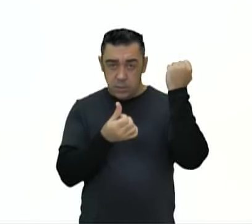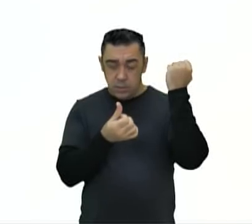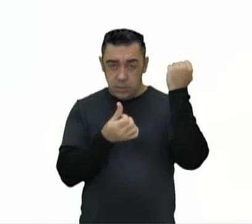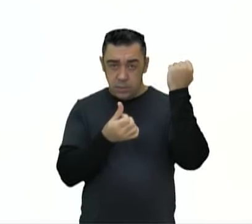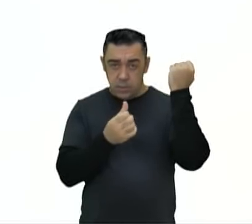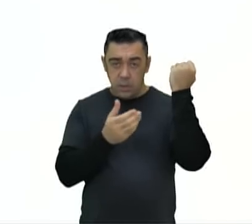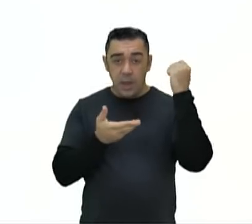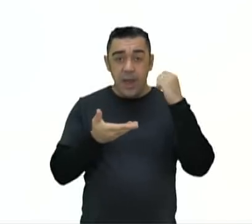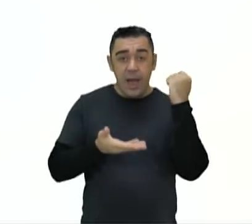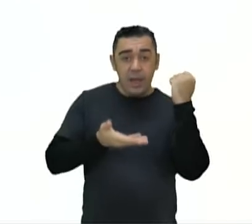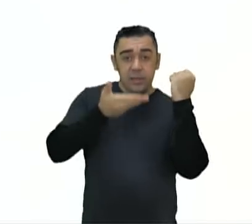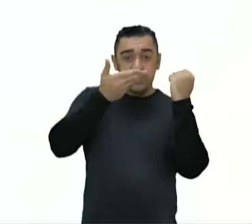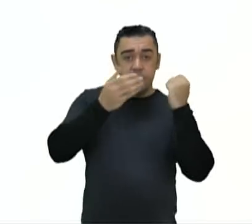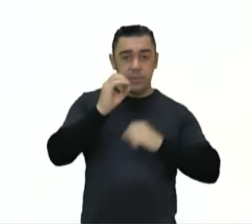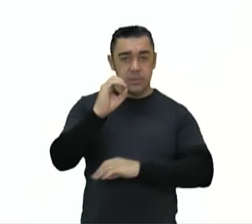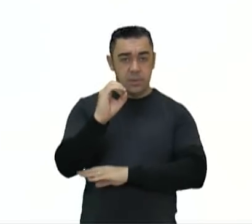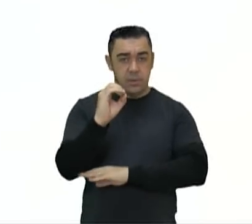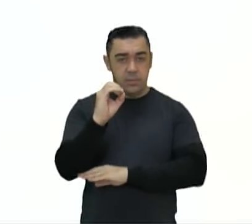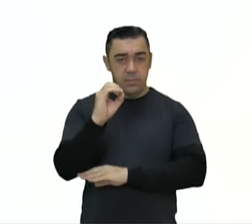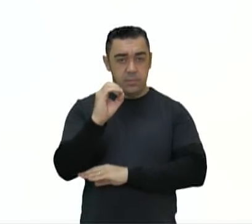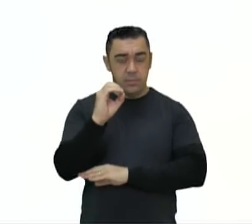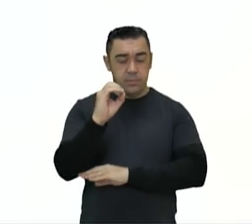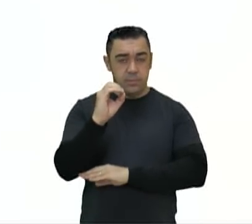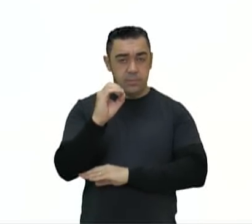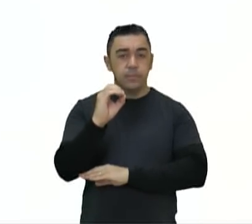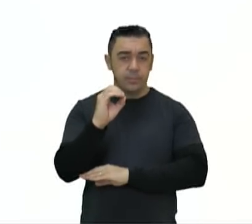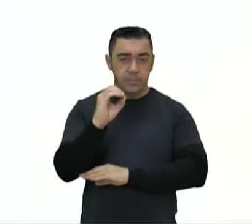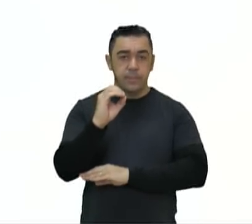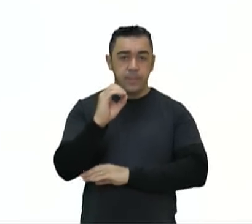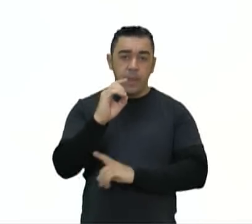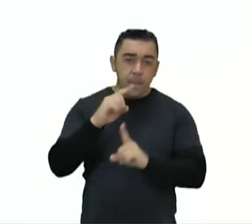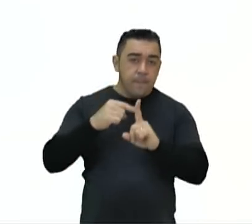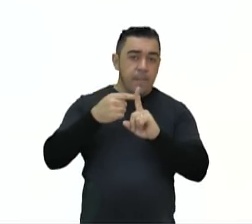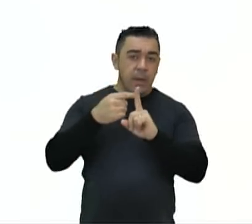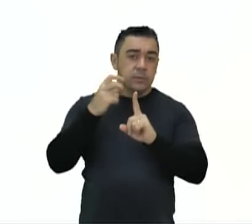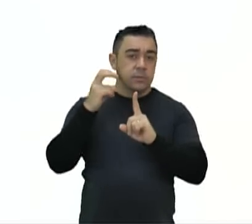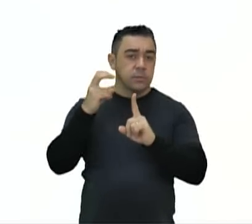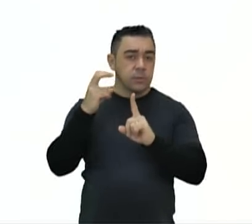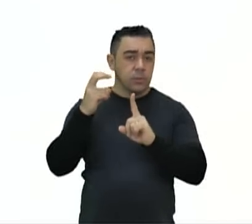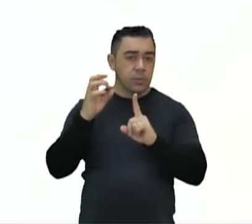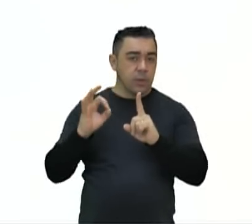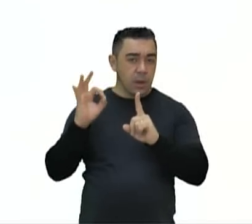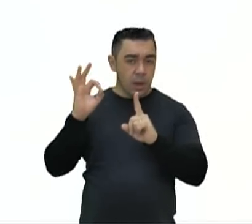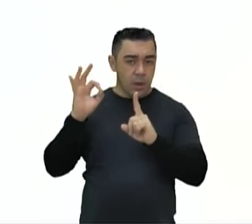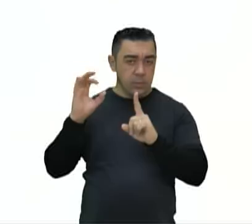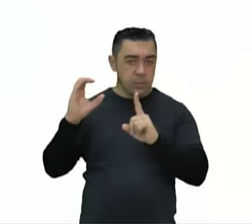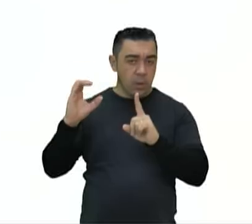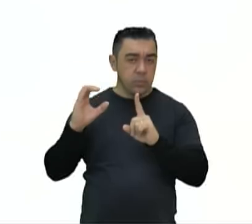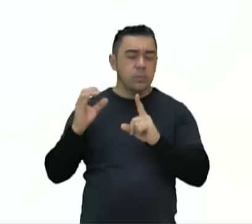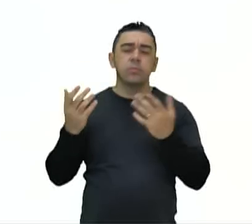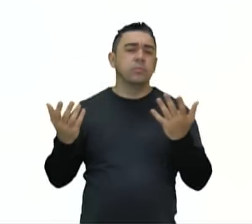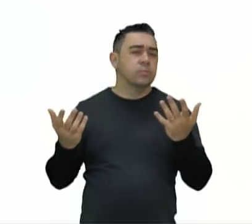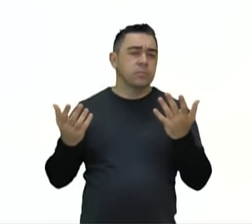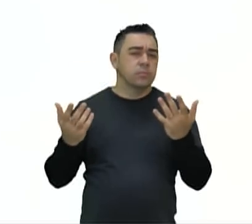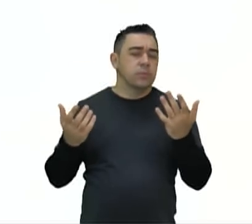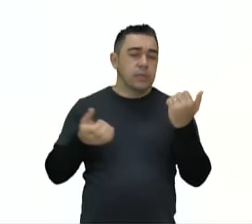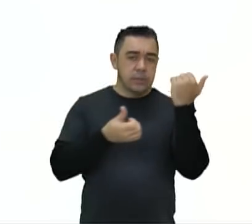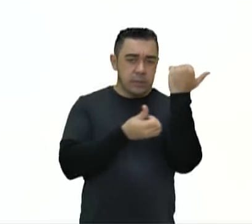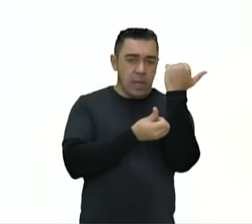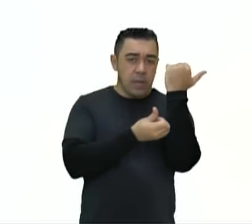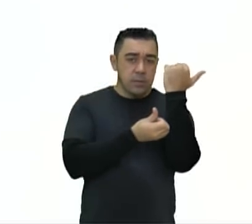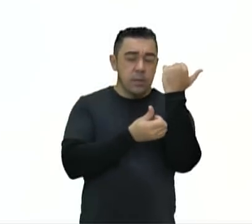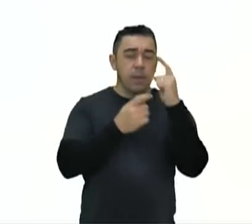0. E vamos adicionar mais 5 graus Celsius. Qual seria a